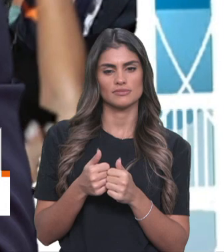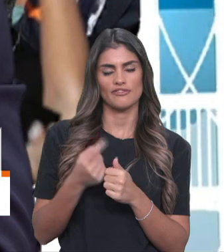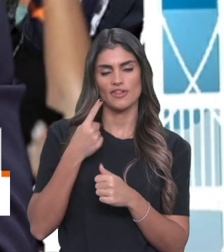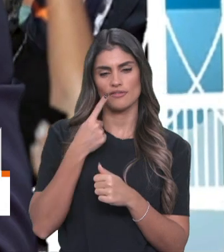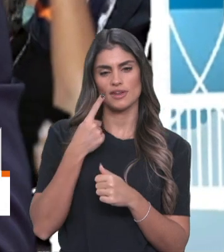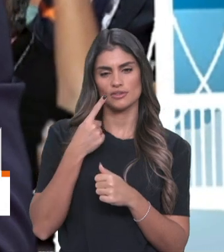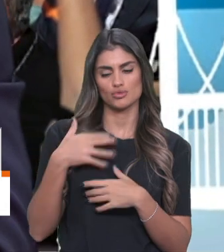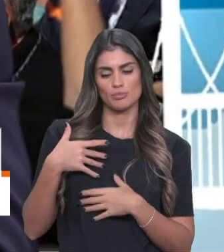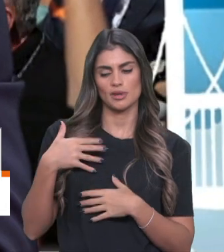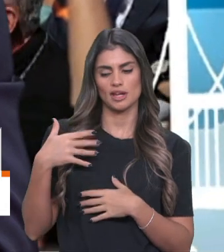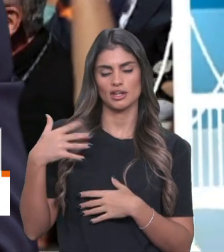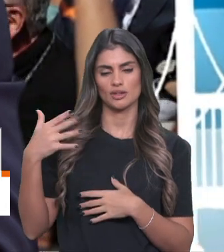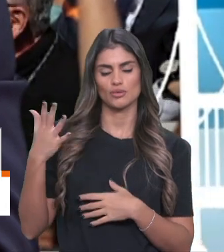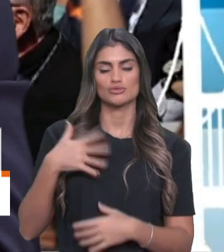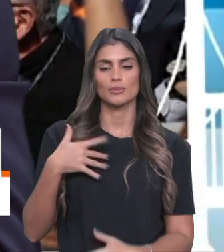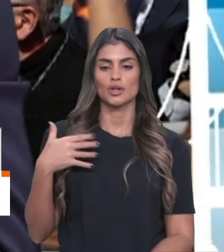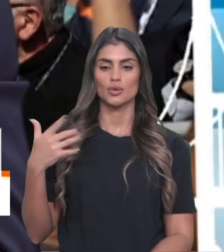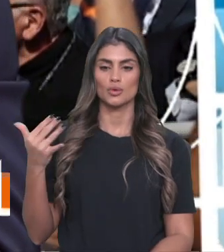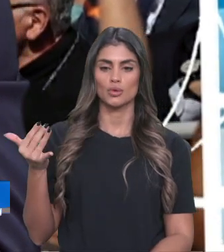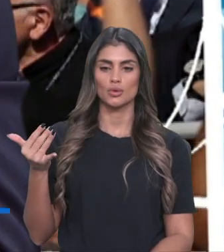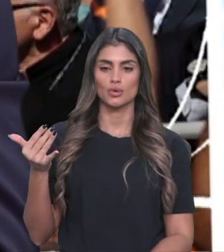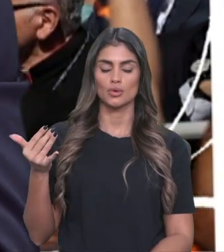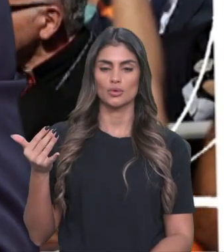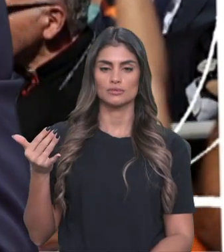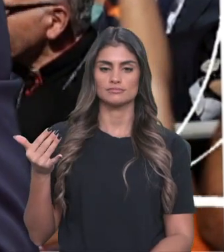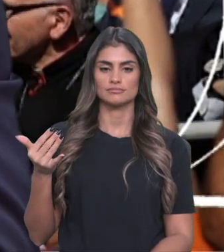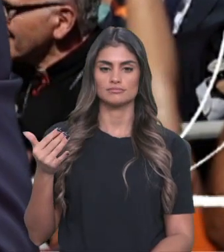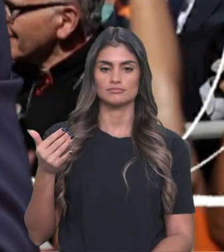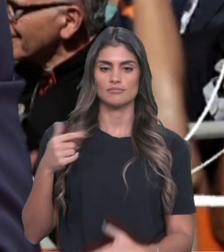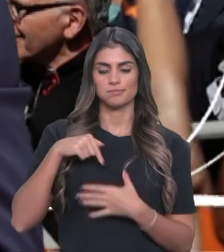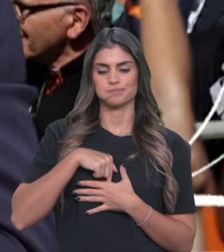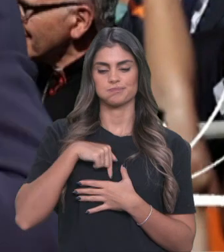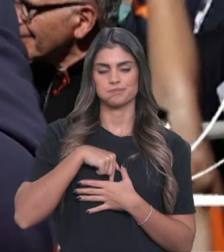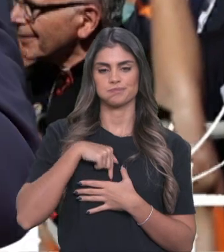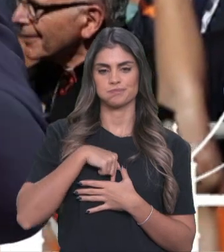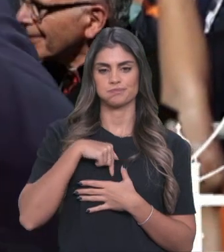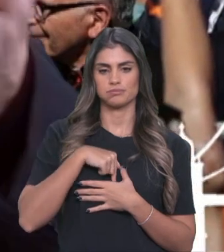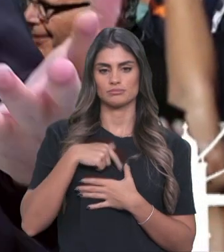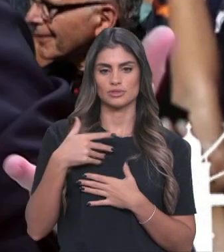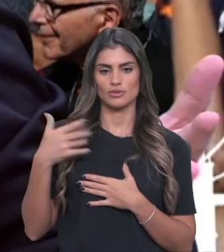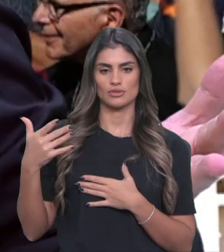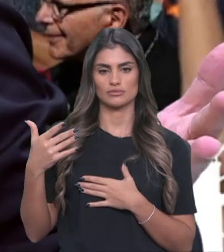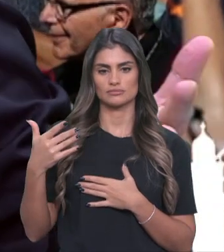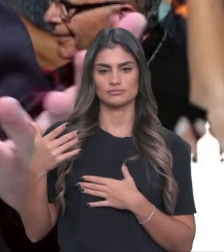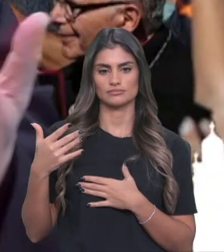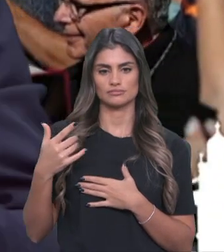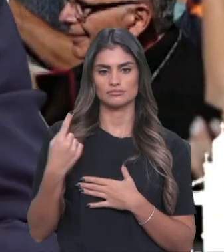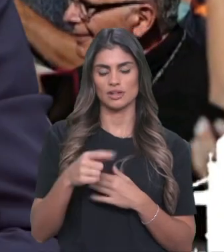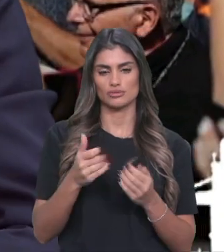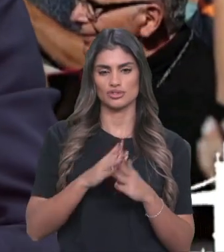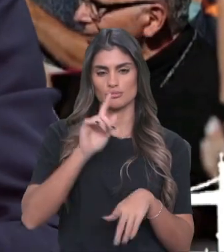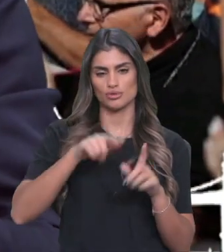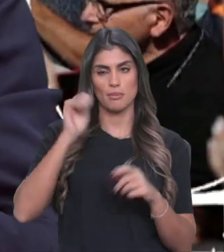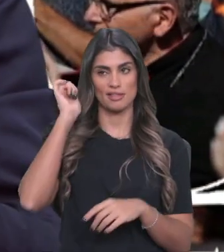segundo o Espírito. E a espiritualidade que nasce da liturgia é a espiritualidade que está ao alcance de todos os